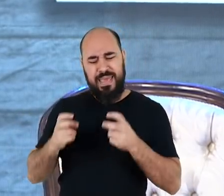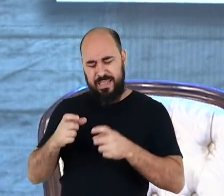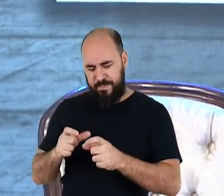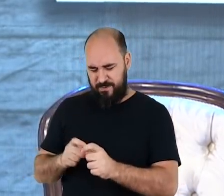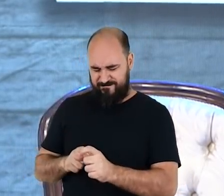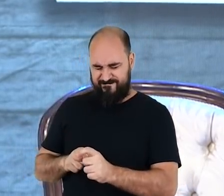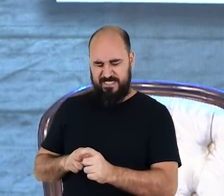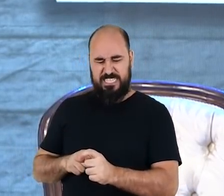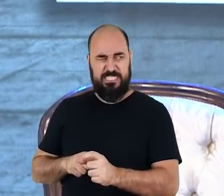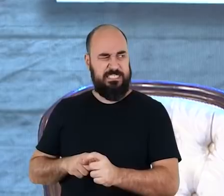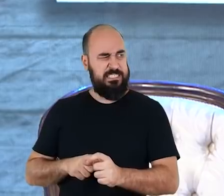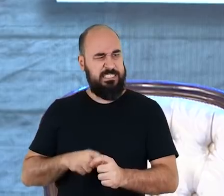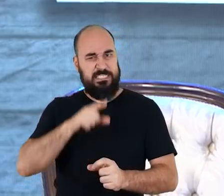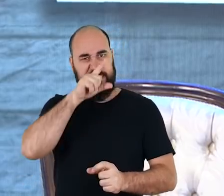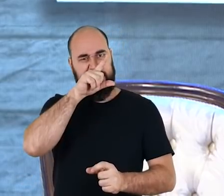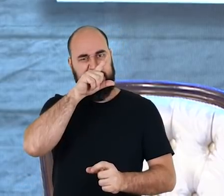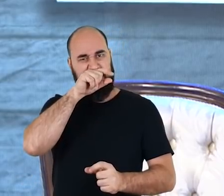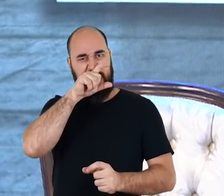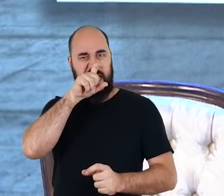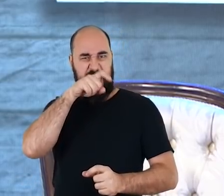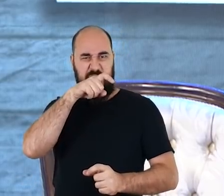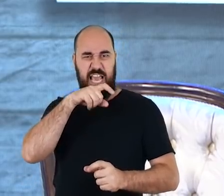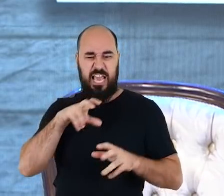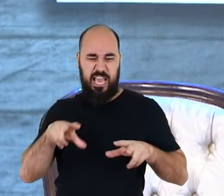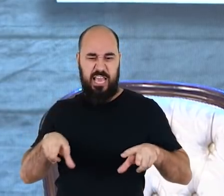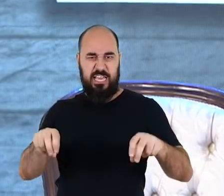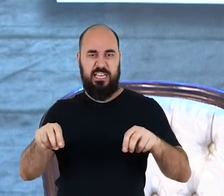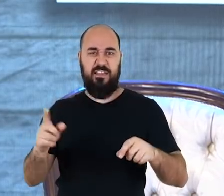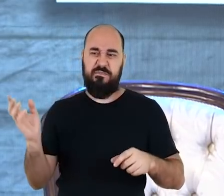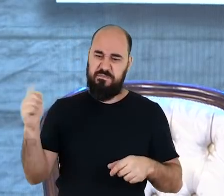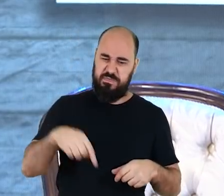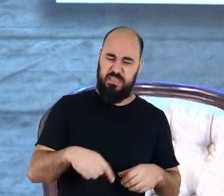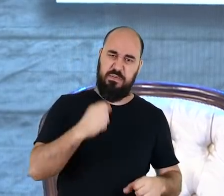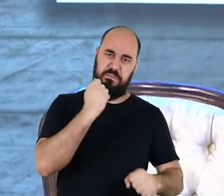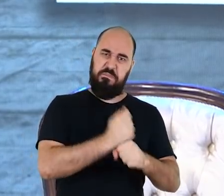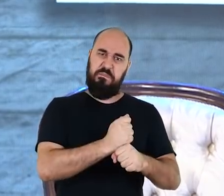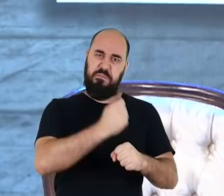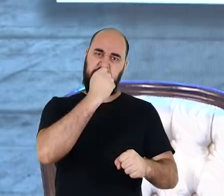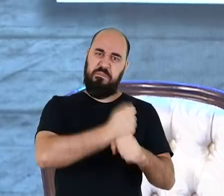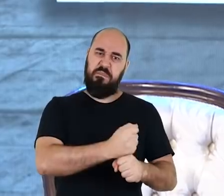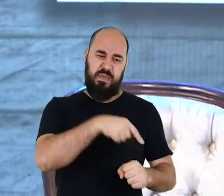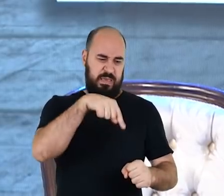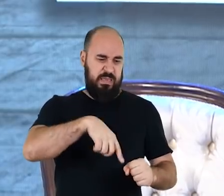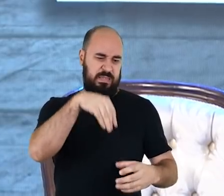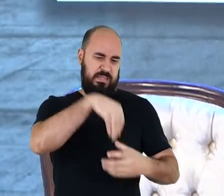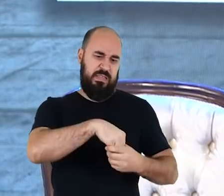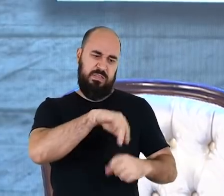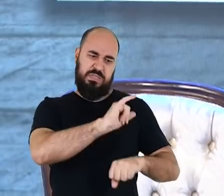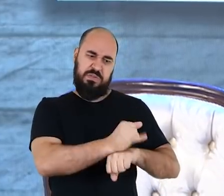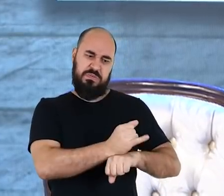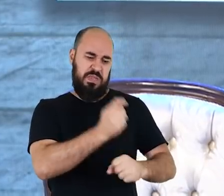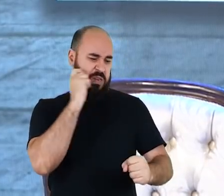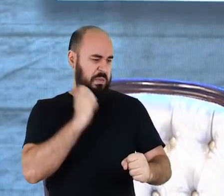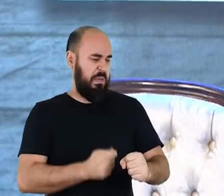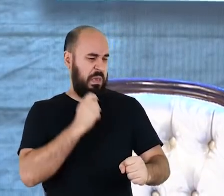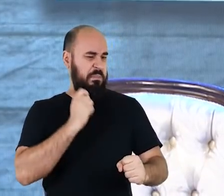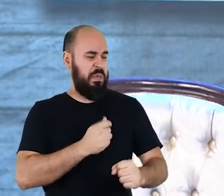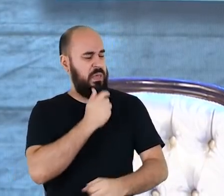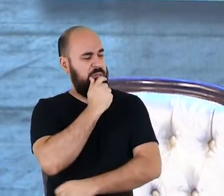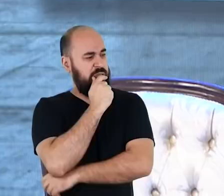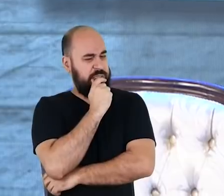perceberam que trazer aquela imagem, cunhá-la ali em Jerusalém, poderia comprometer a religiosidade